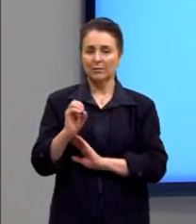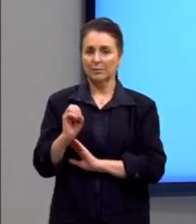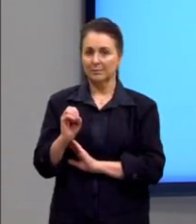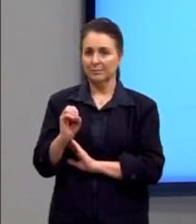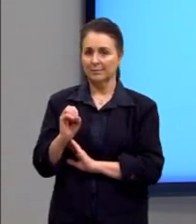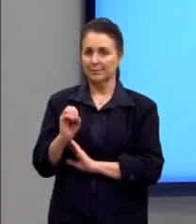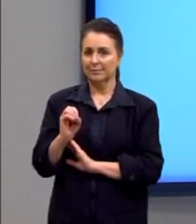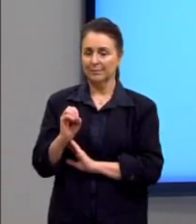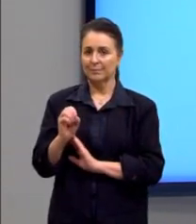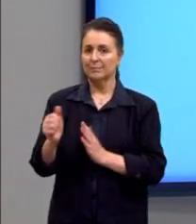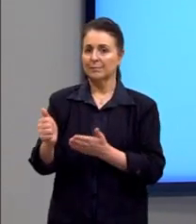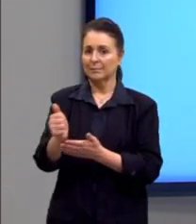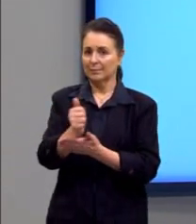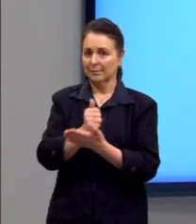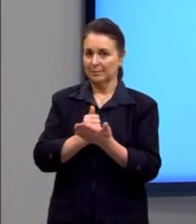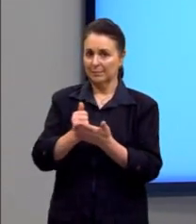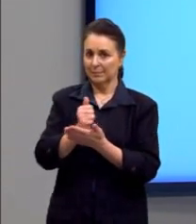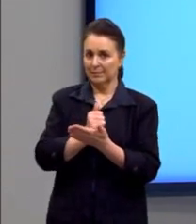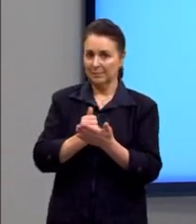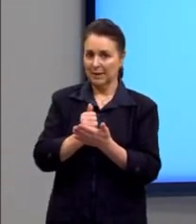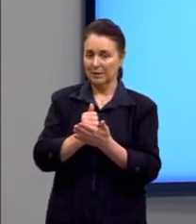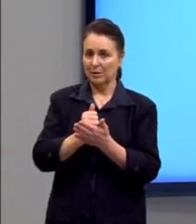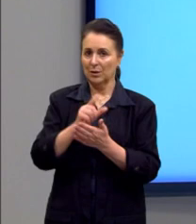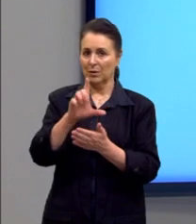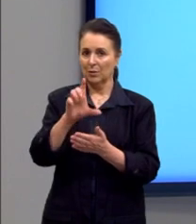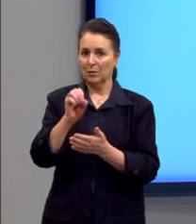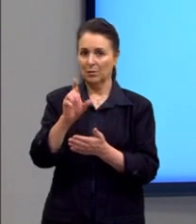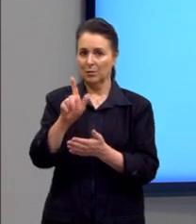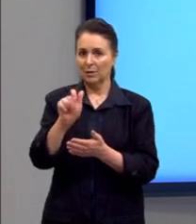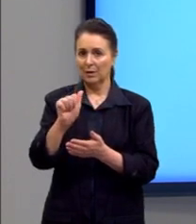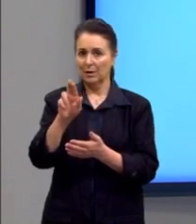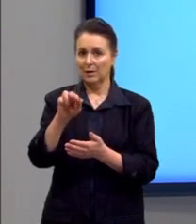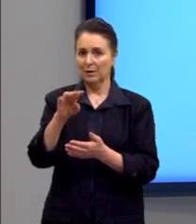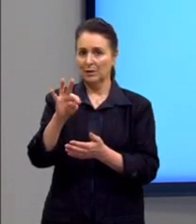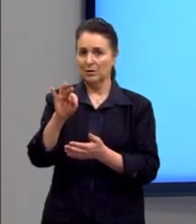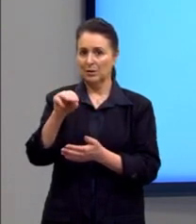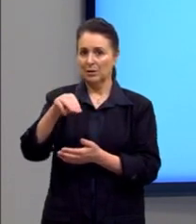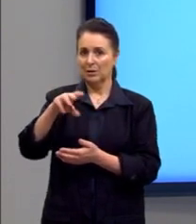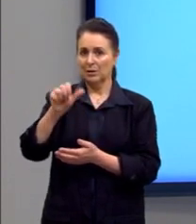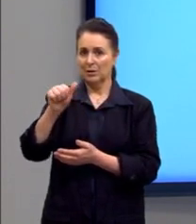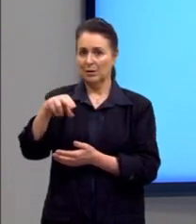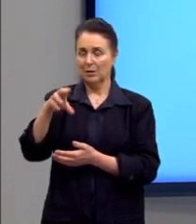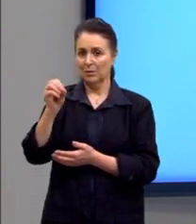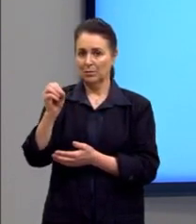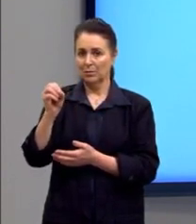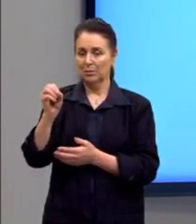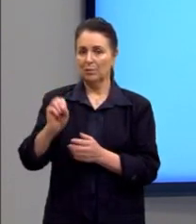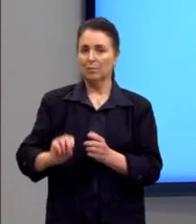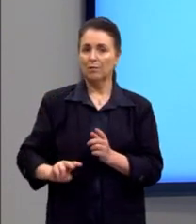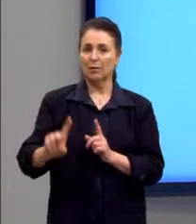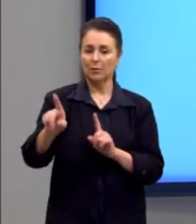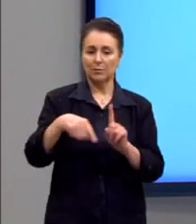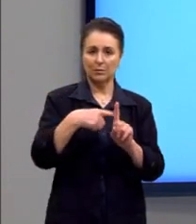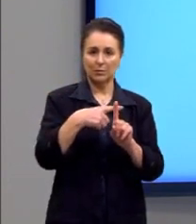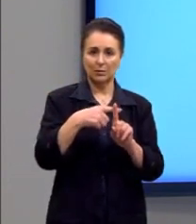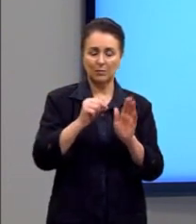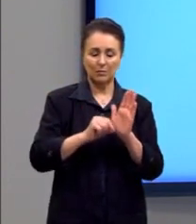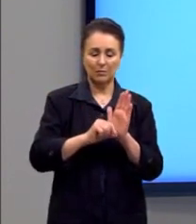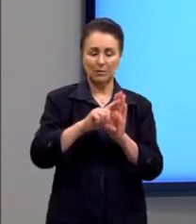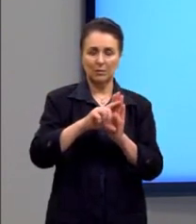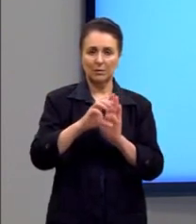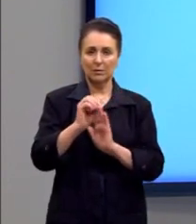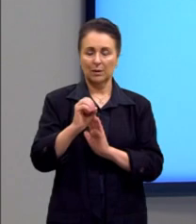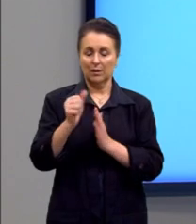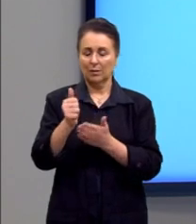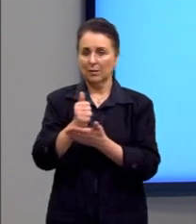zero então a base e o logaritimando sempre serão os valores positivos maiores do que zero desde